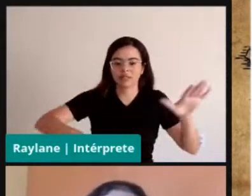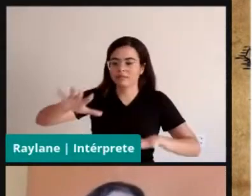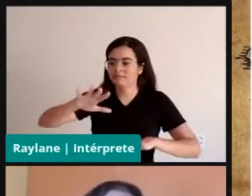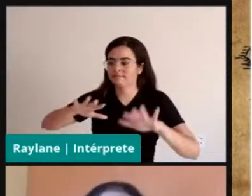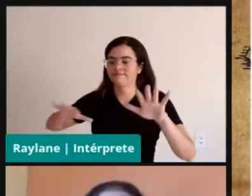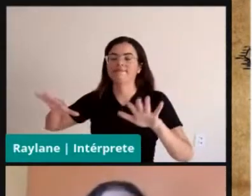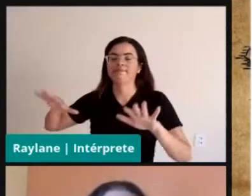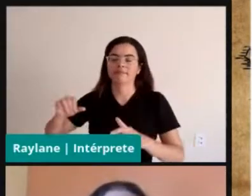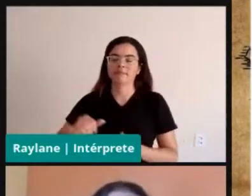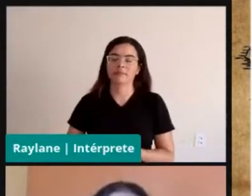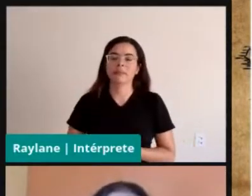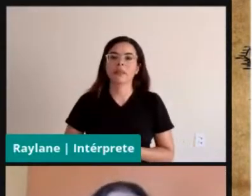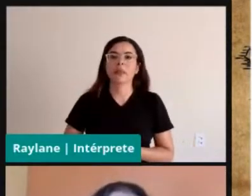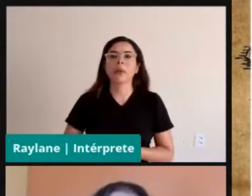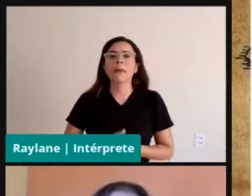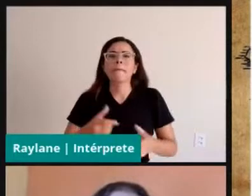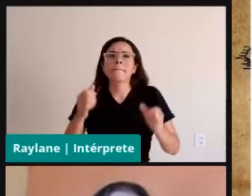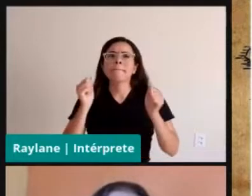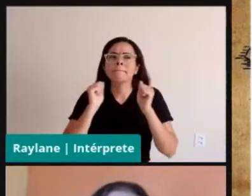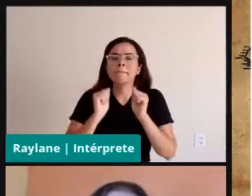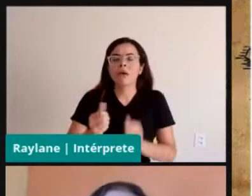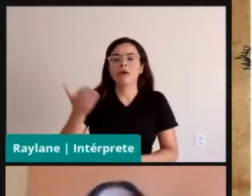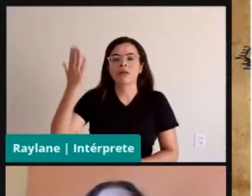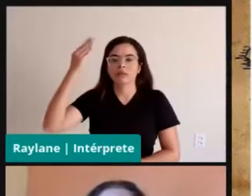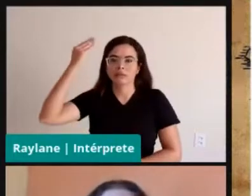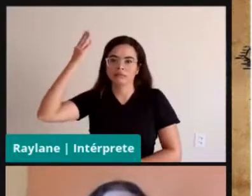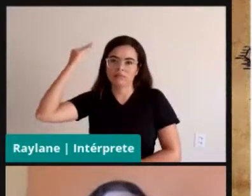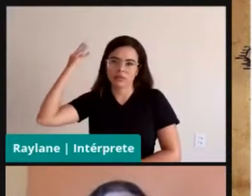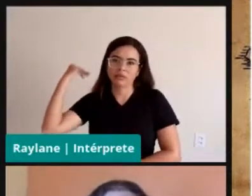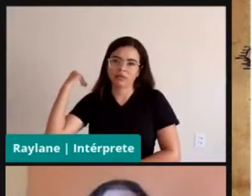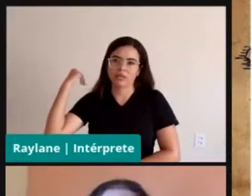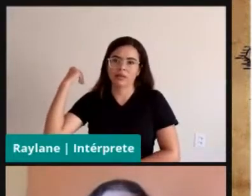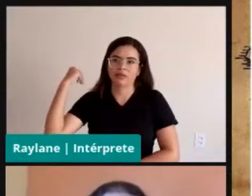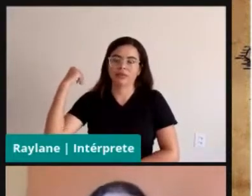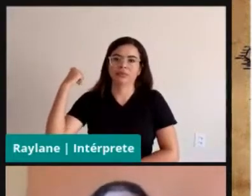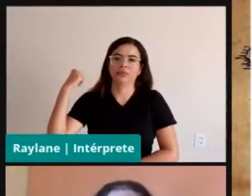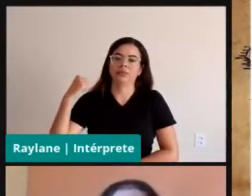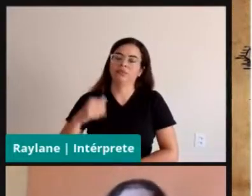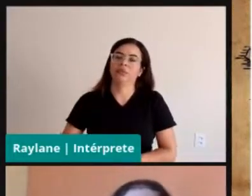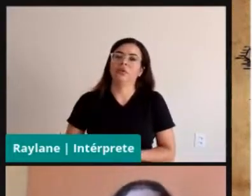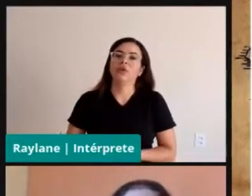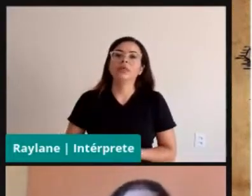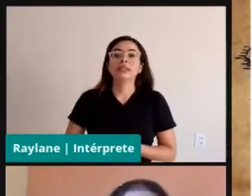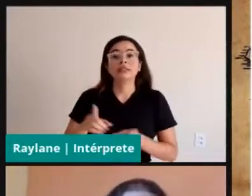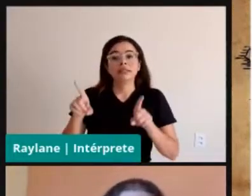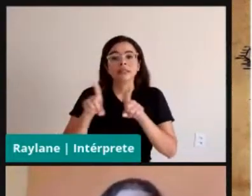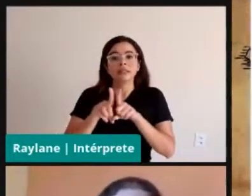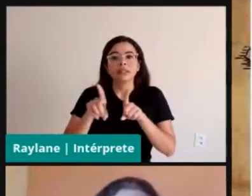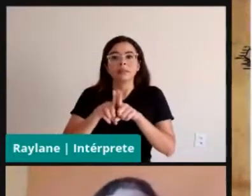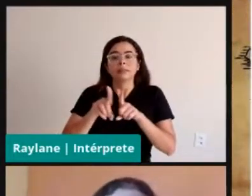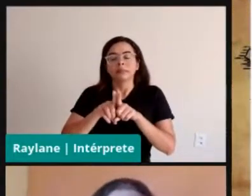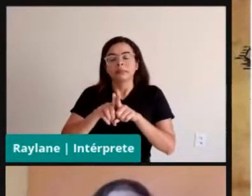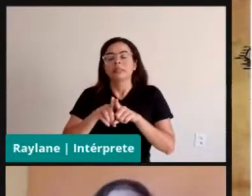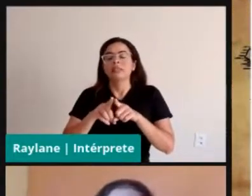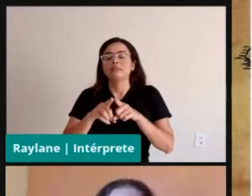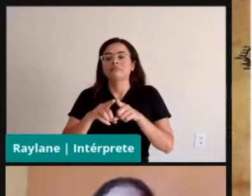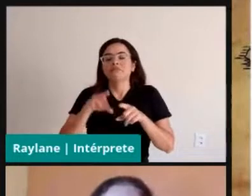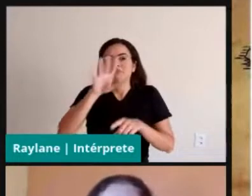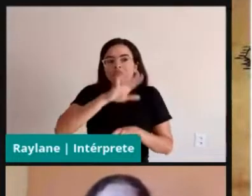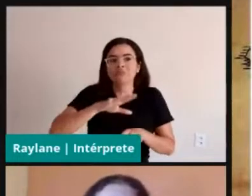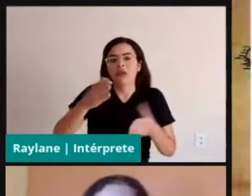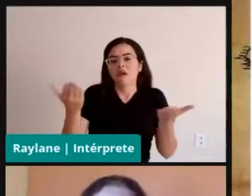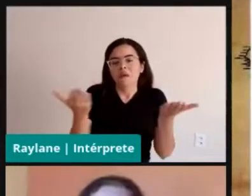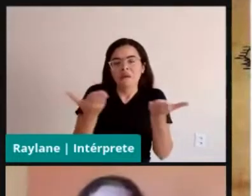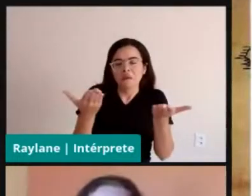RPG medieval, talvez utilizando um pouco daquela ideia de alquimia, quanto num cenário mais moderno, e até mesmo fazendo